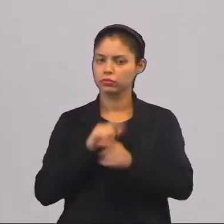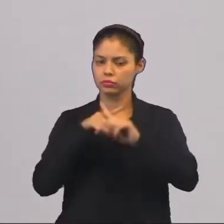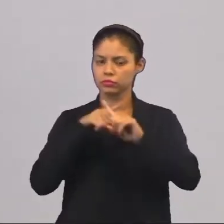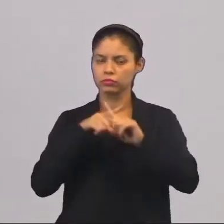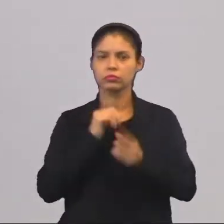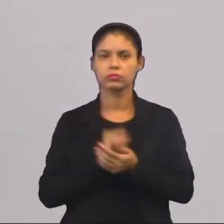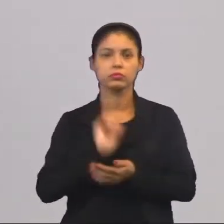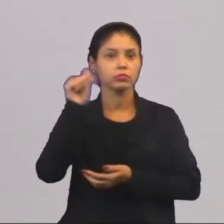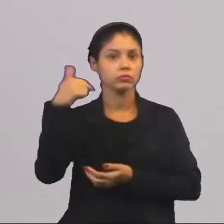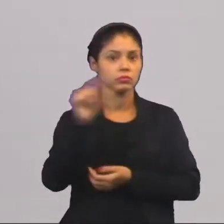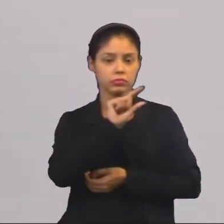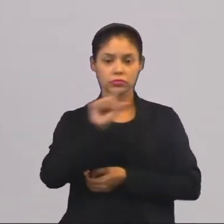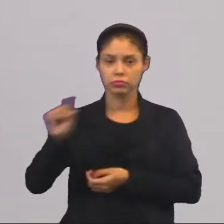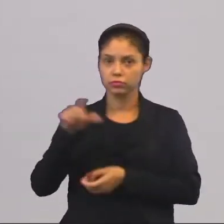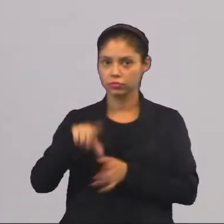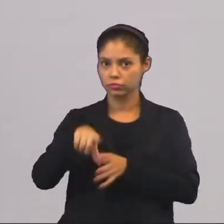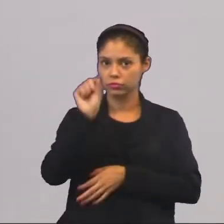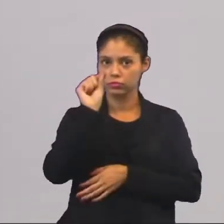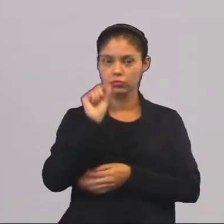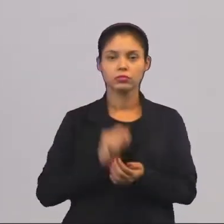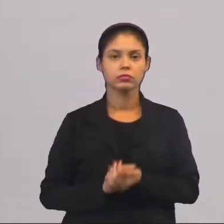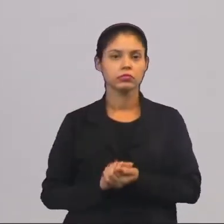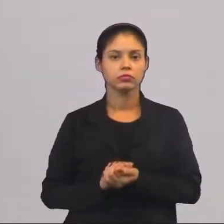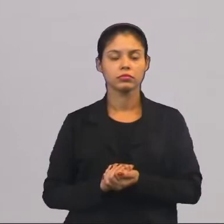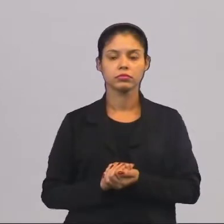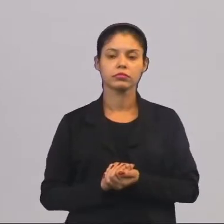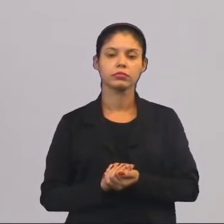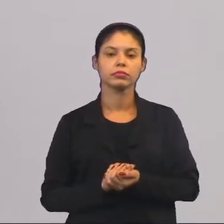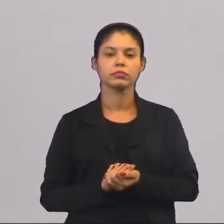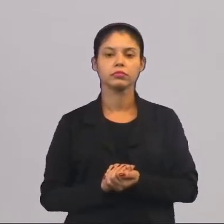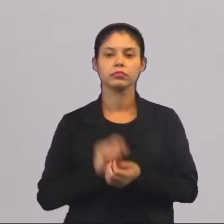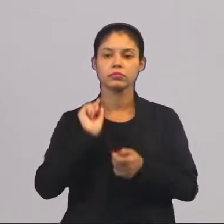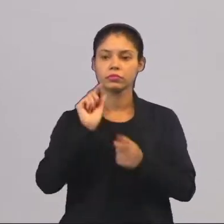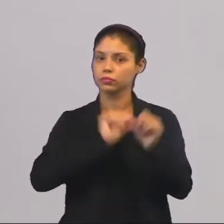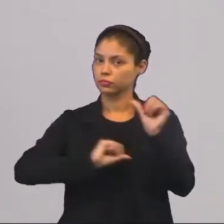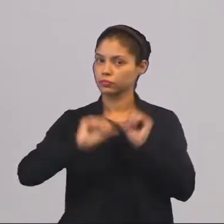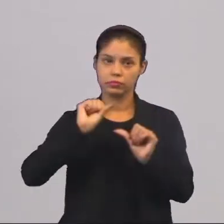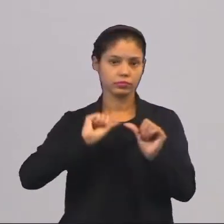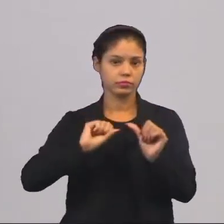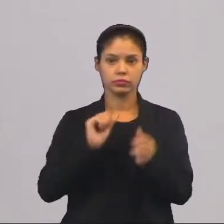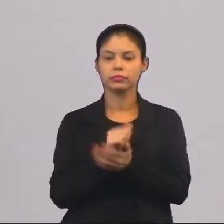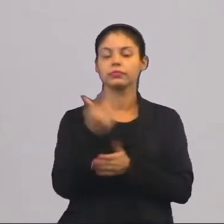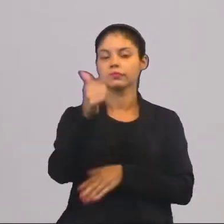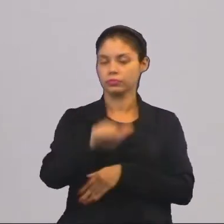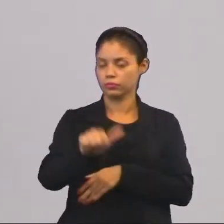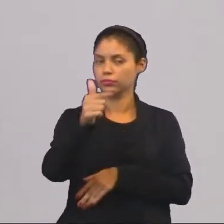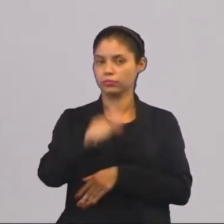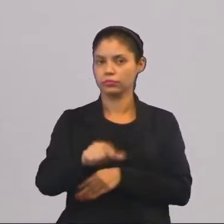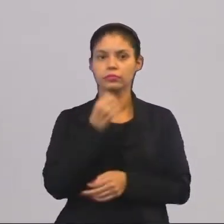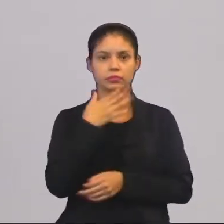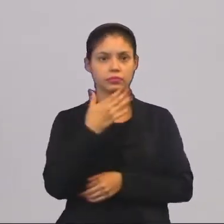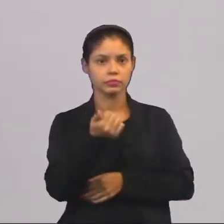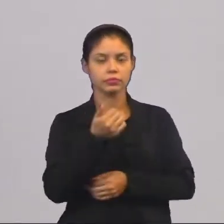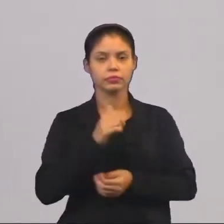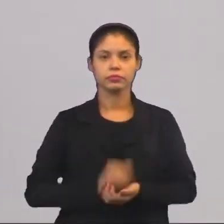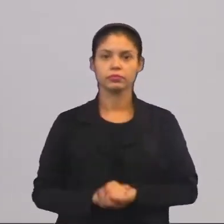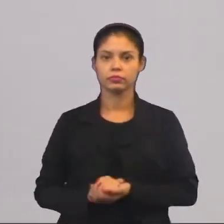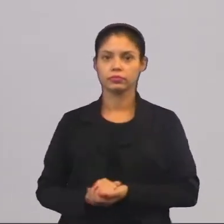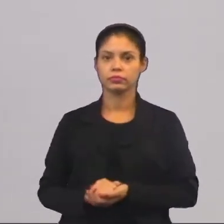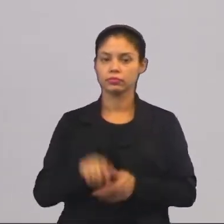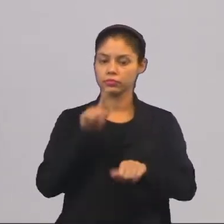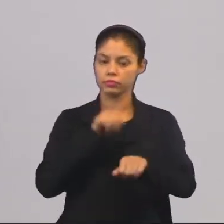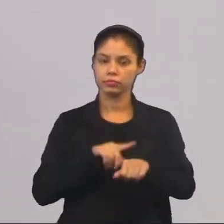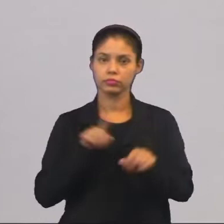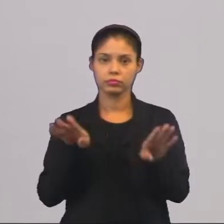multiplicarmos, aquela linha escolhida, ela não é alterada, ela é sempre repetida, tudo bem? Então, na hora